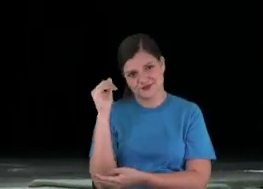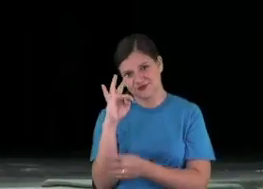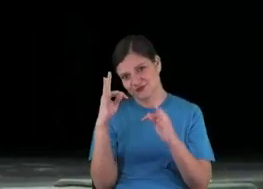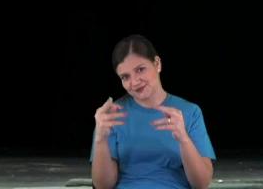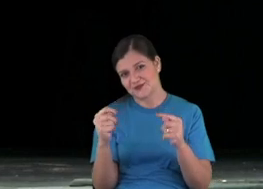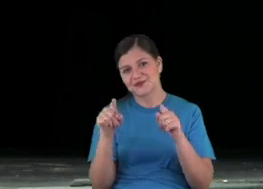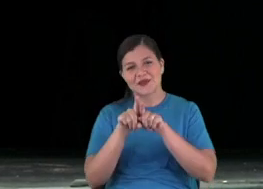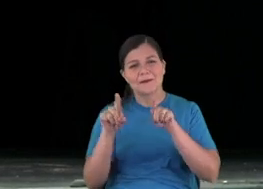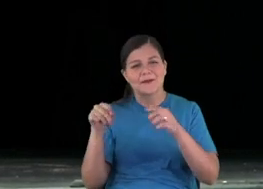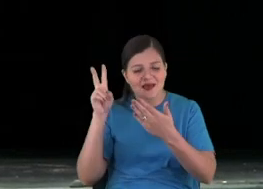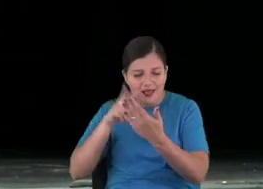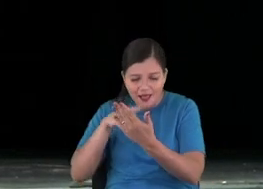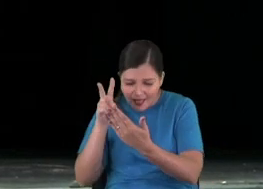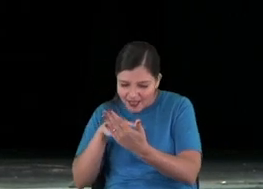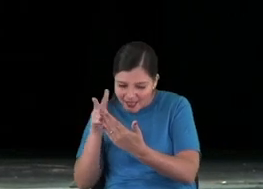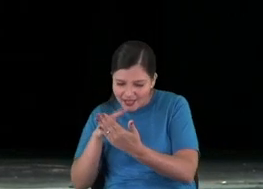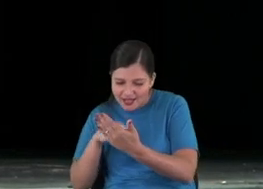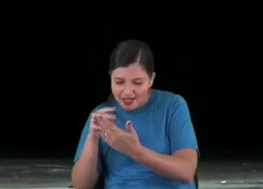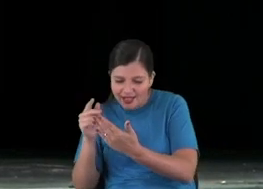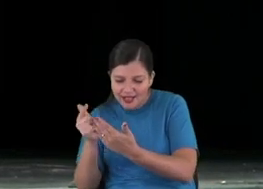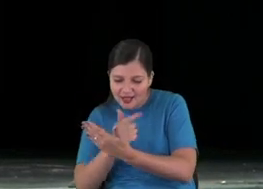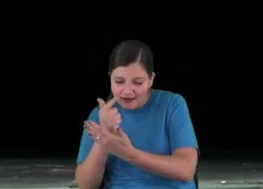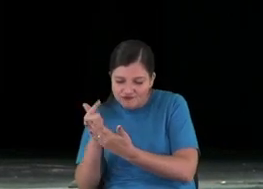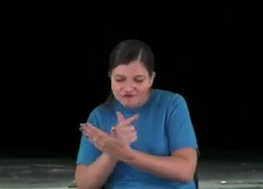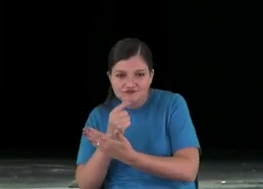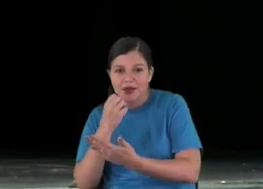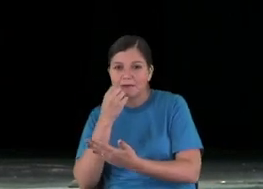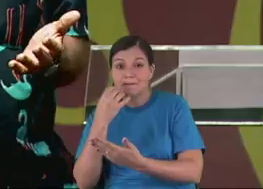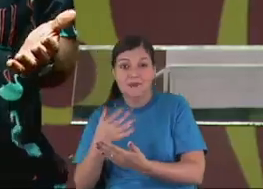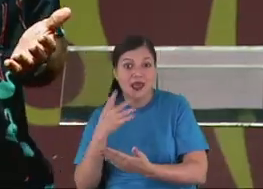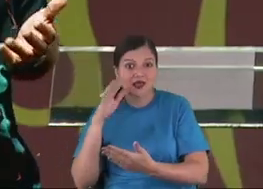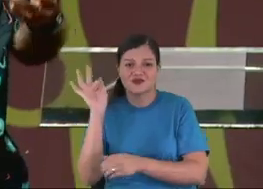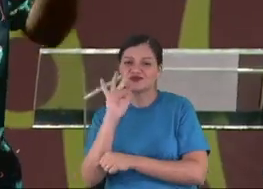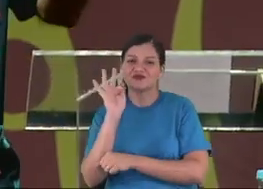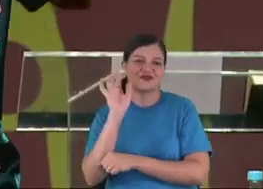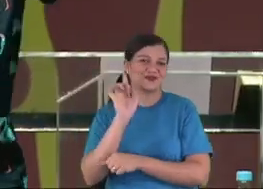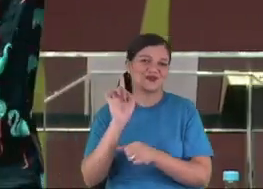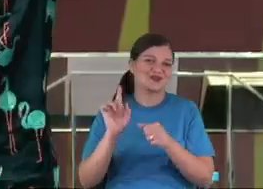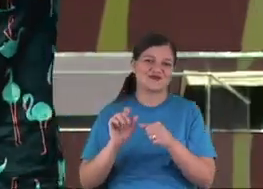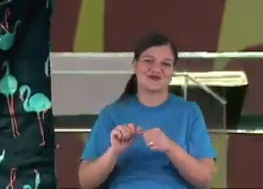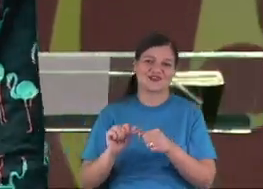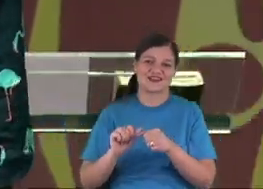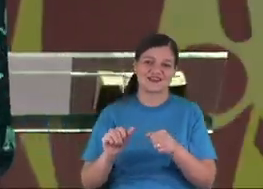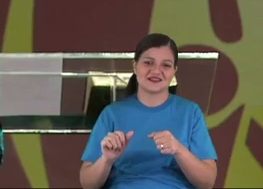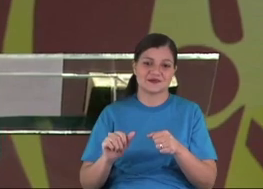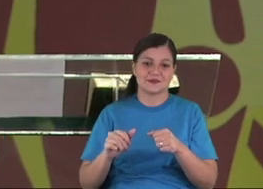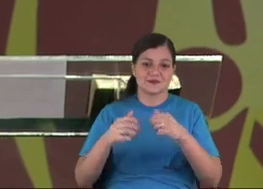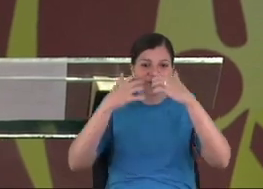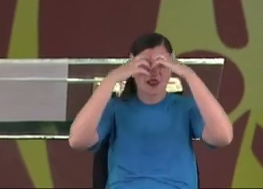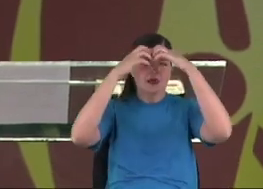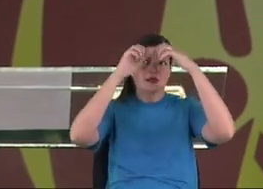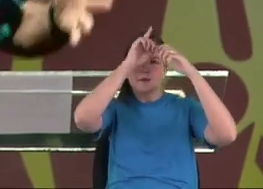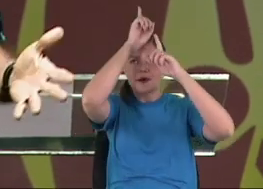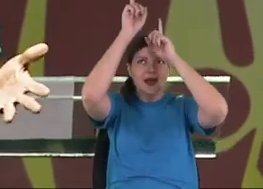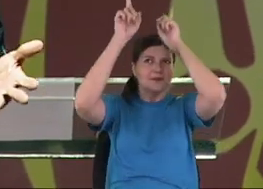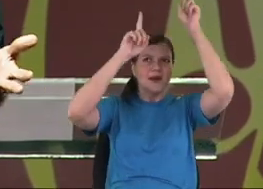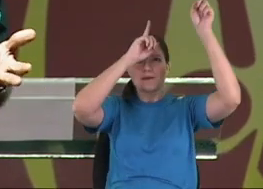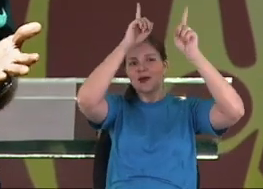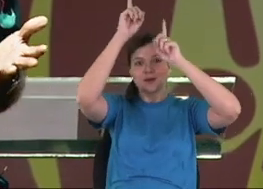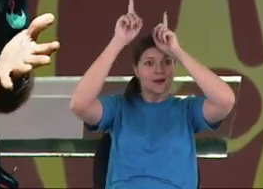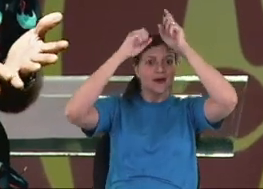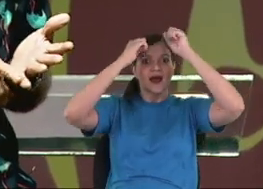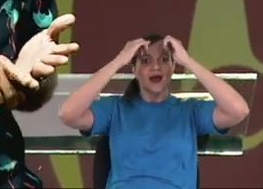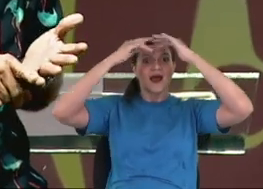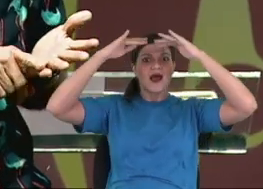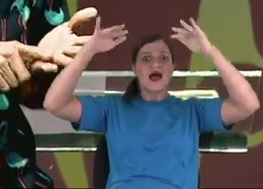Uma leitura faz um bem que filme jamais fez. Quando você lê, você está desenvolvendo primeiro a criatividade, a imaginação, você